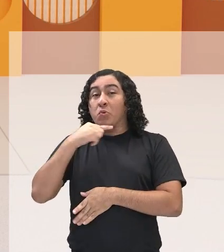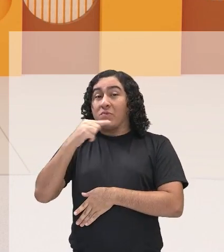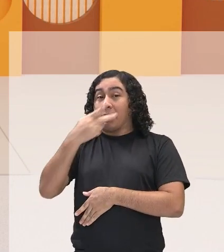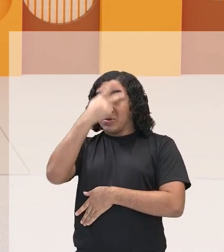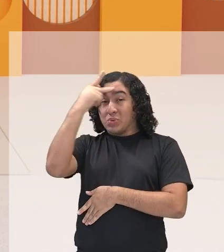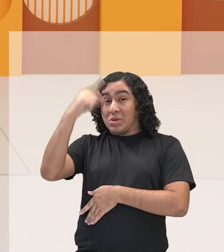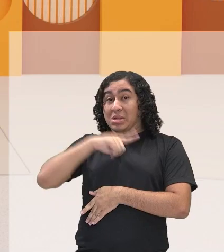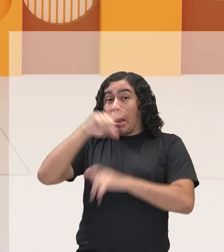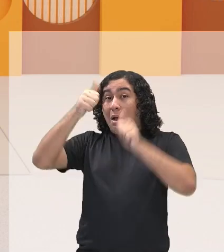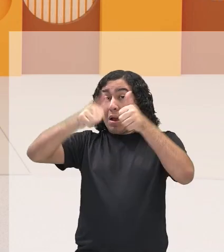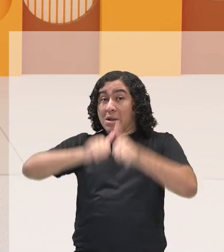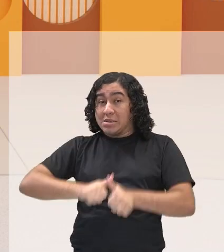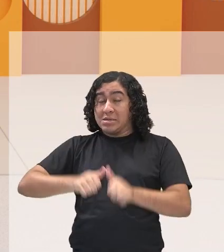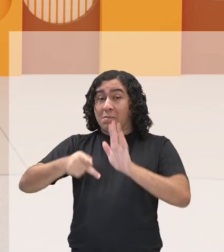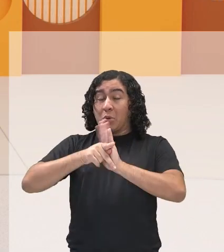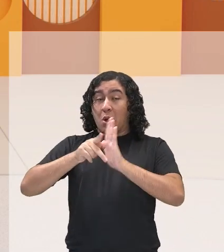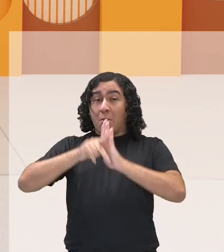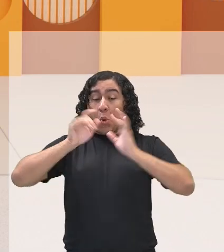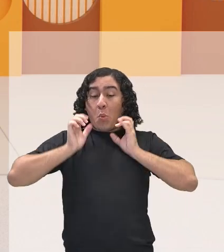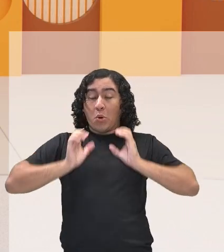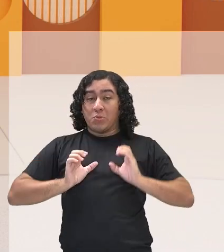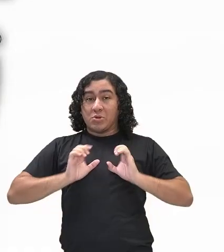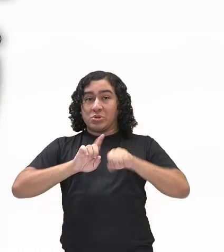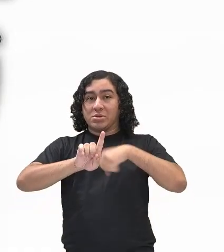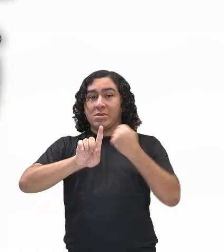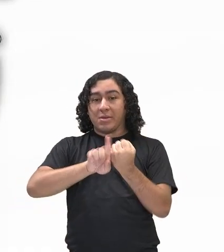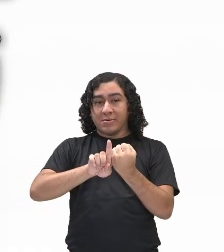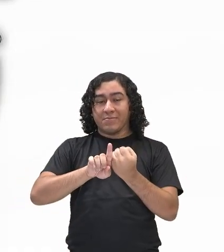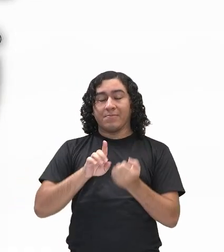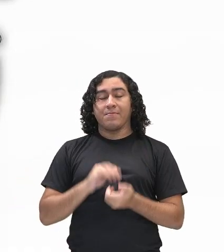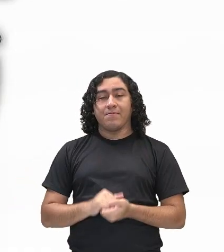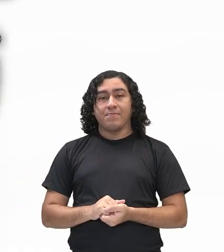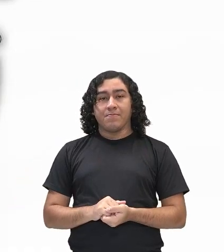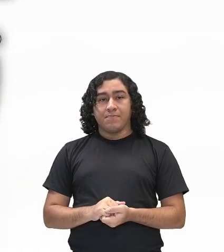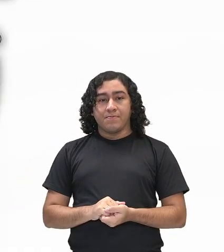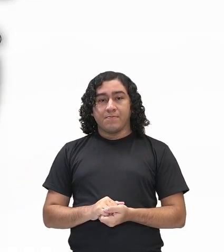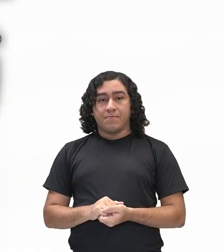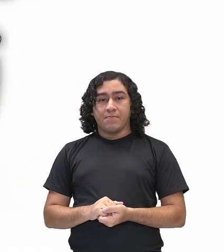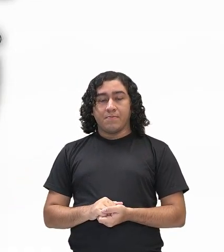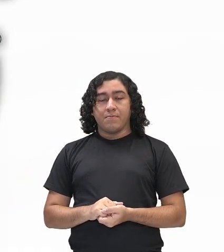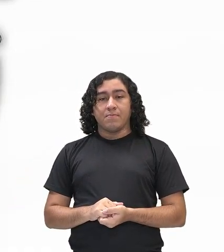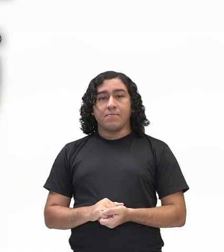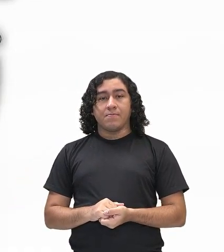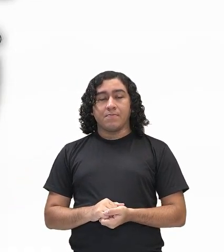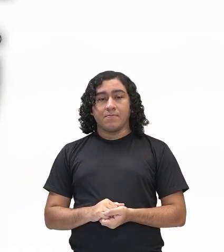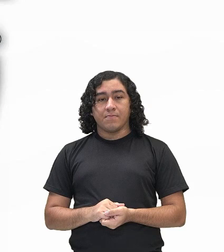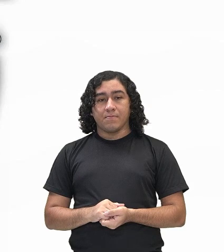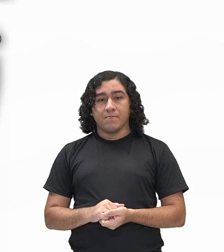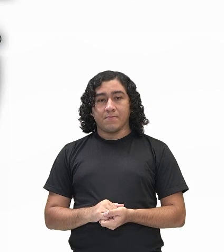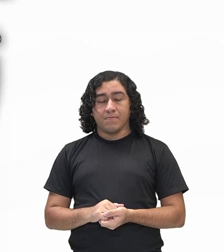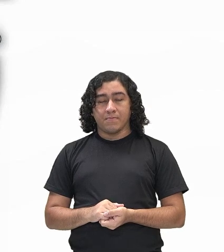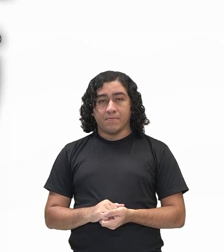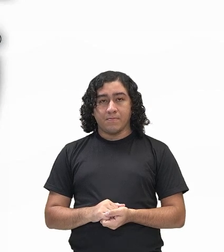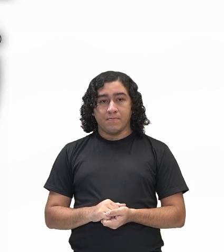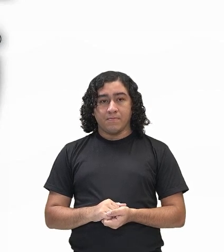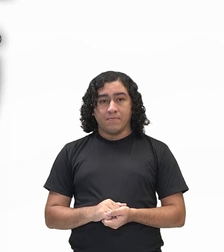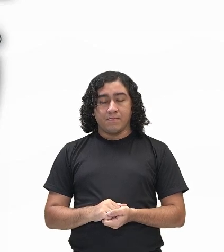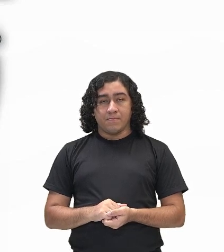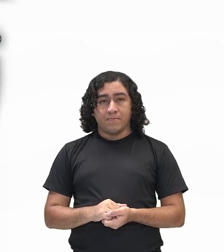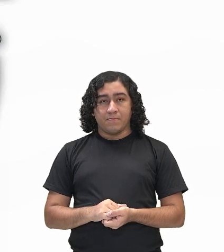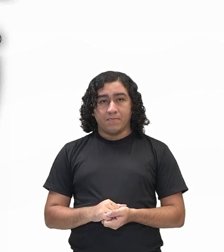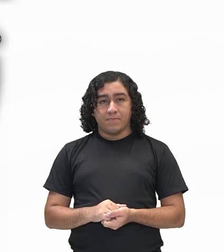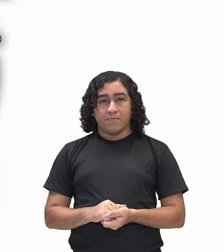comportamento na sociedade. Ainda mais, vamos ver aqui um pouco mais sobre esse tema aí, ó, juízo de valor. Ele é baseado